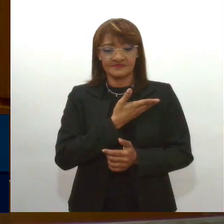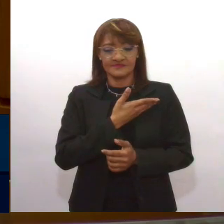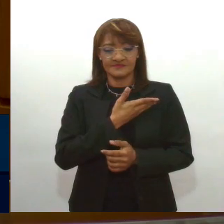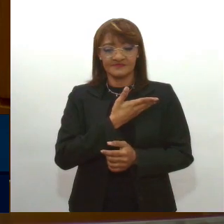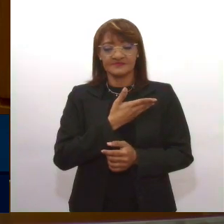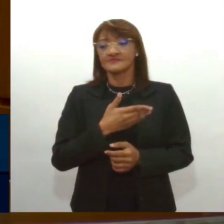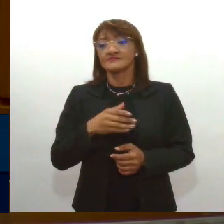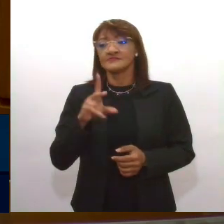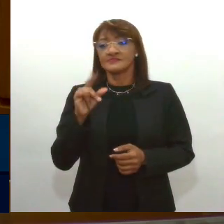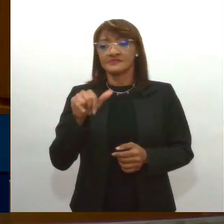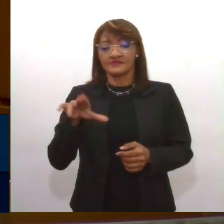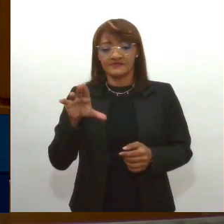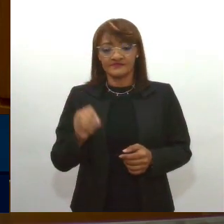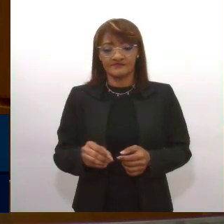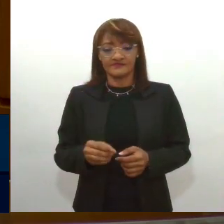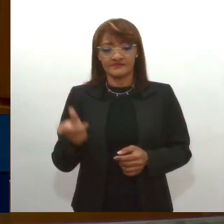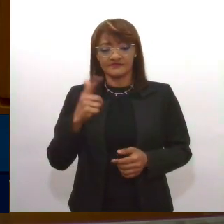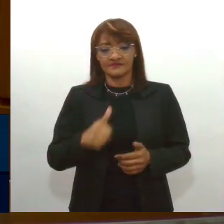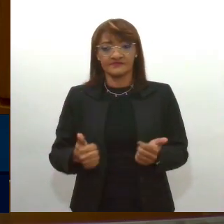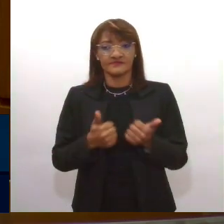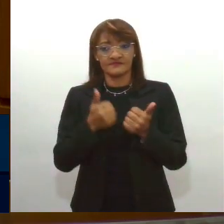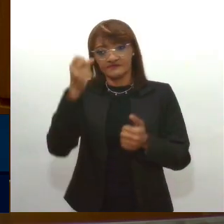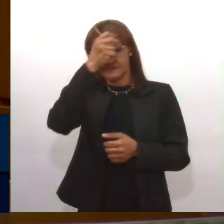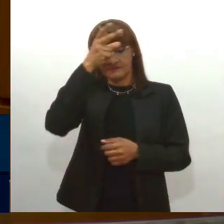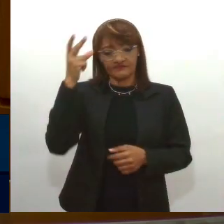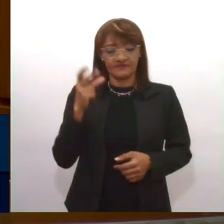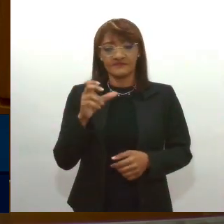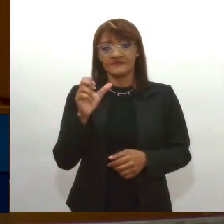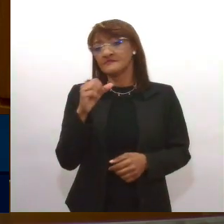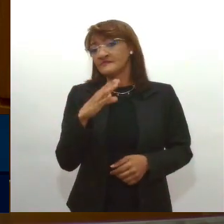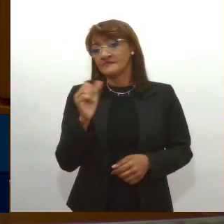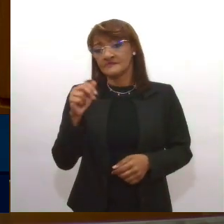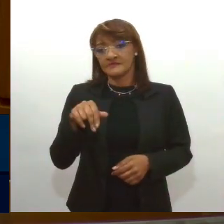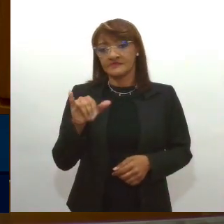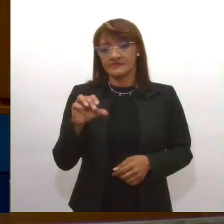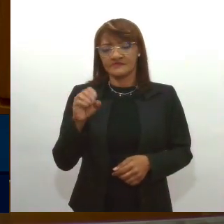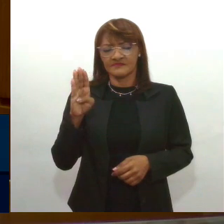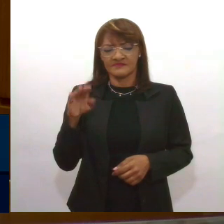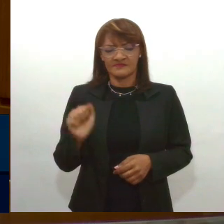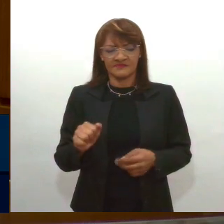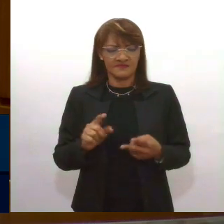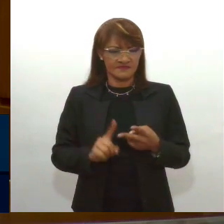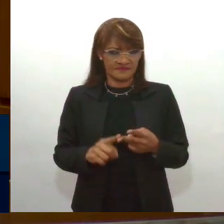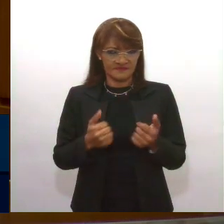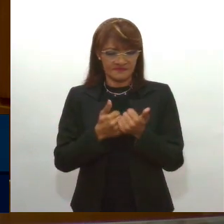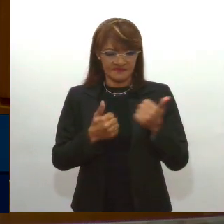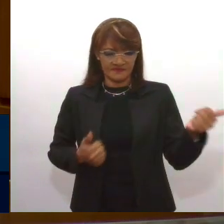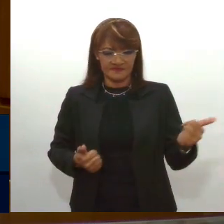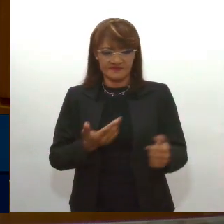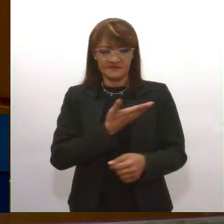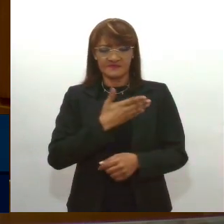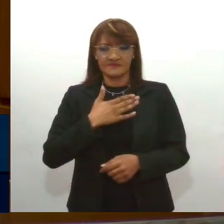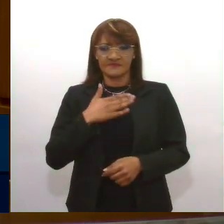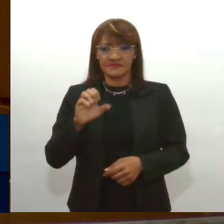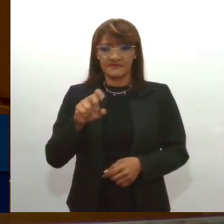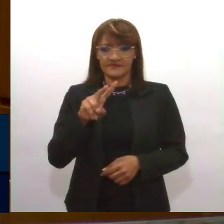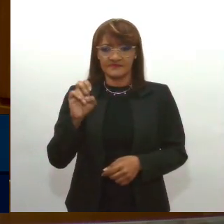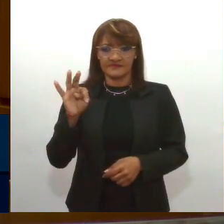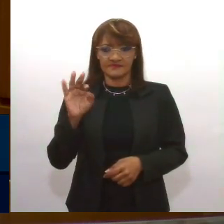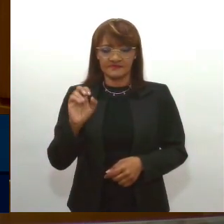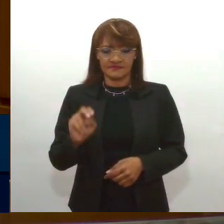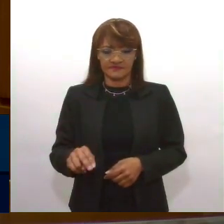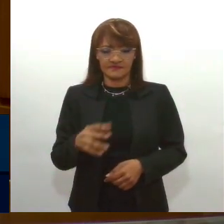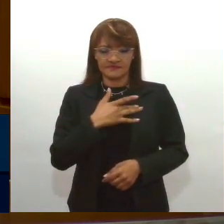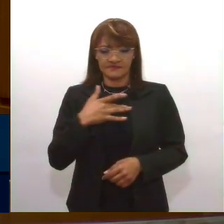canhoba ao lado de sua vice rejan de pinguinha meu amigo Everton da saúde e cininho de Manuel de Rosinha